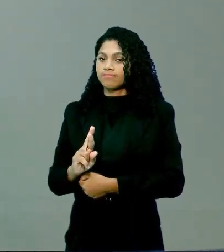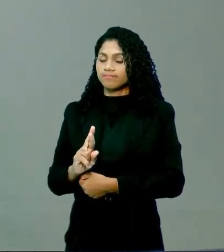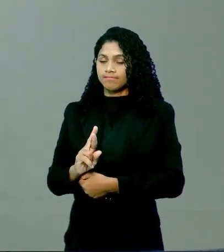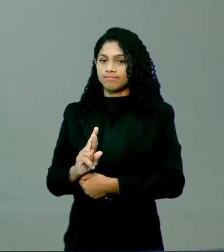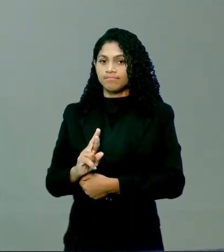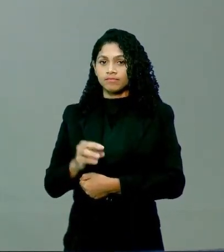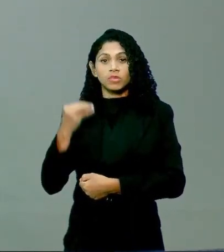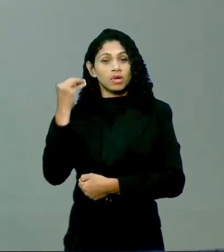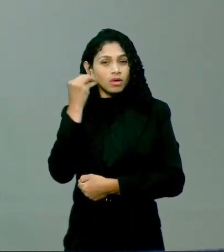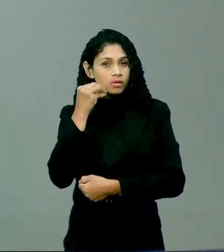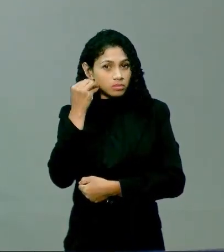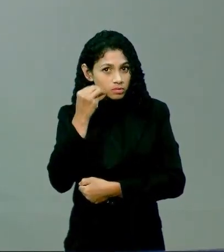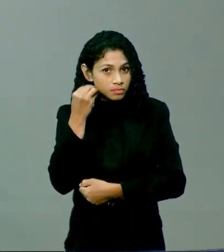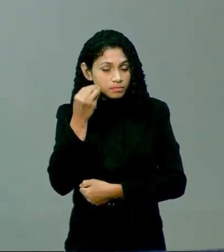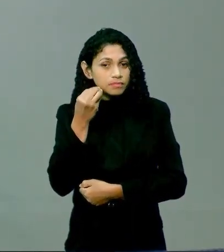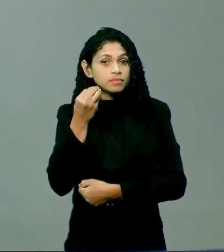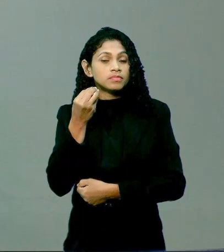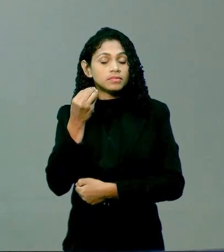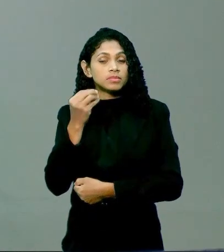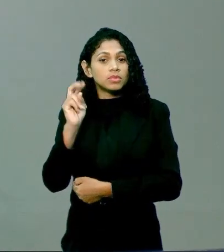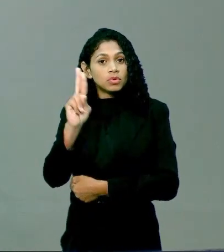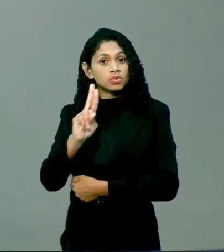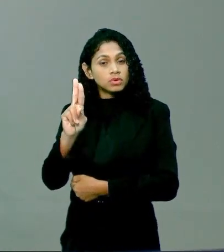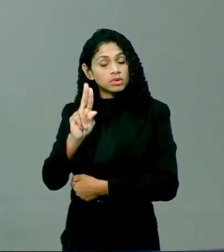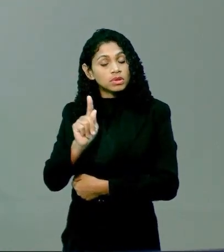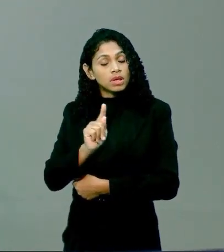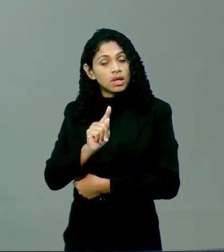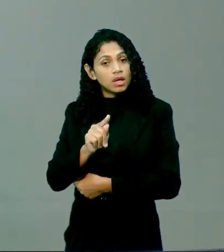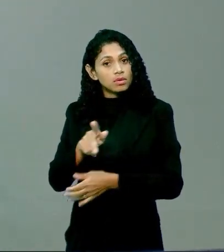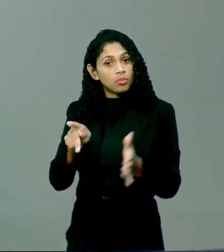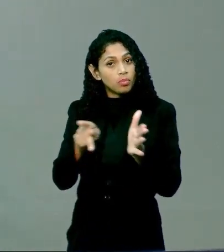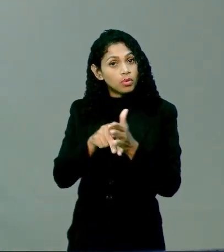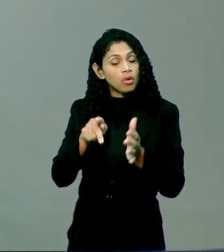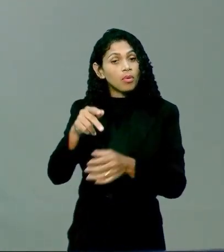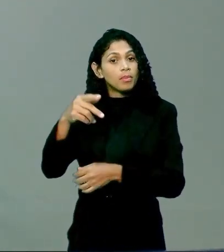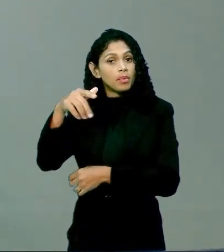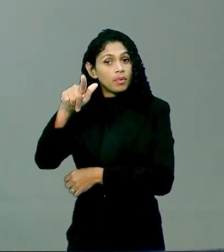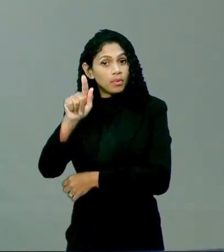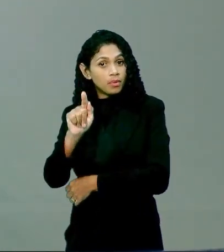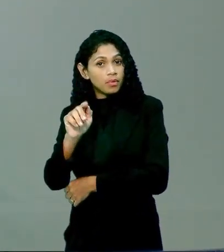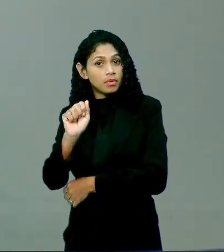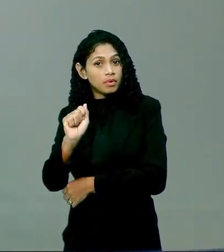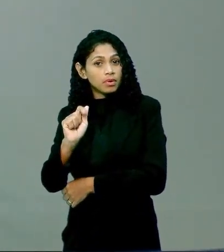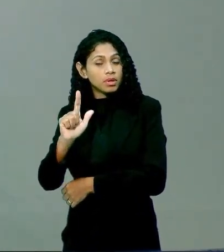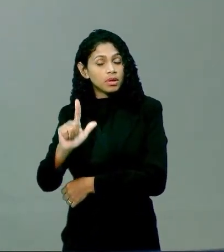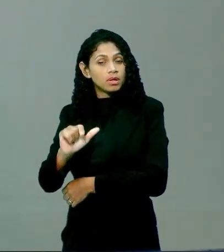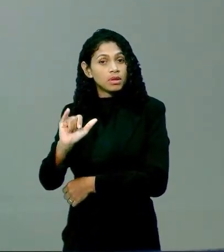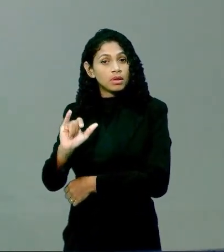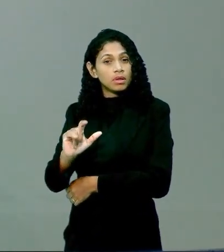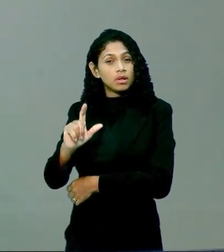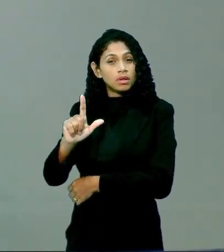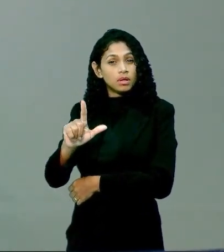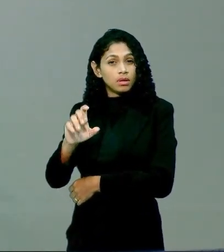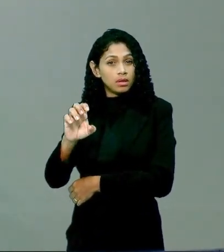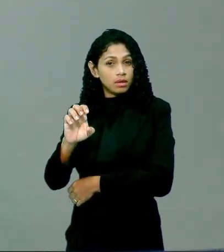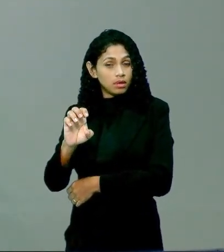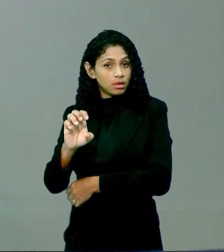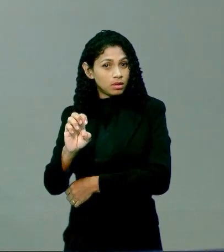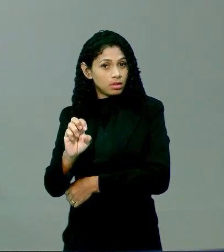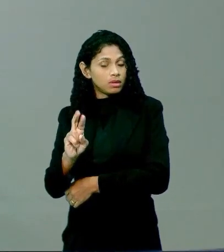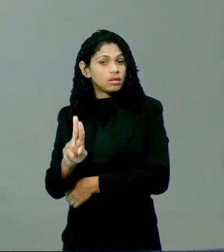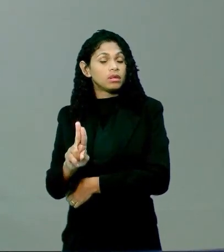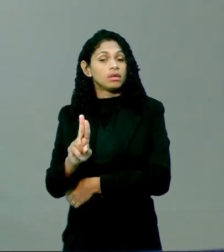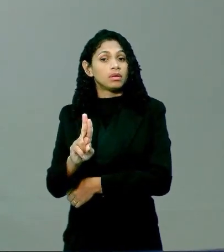já que é um experimento utilizado por Galileu naquela época, observa-se que geralmente quando você solta dois corpos, mesmo que